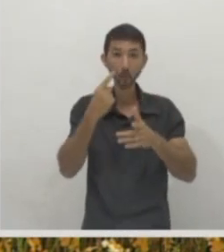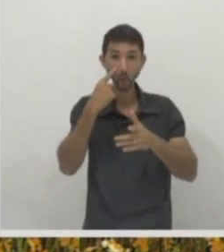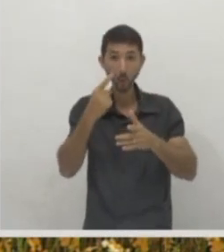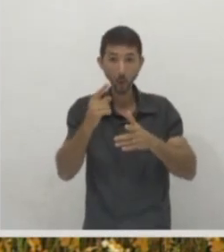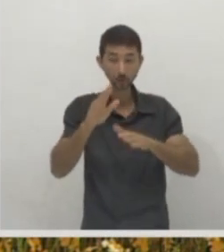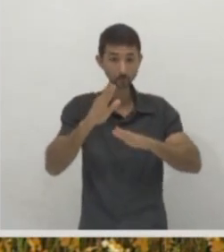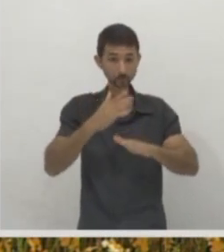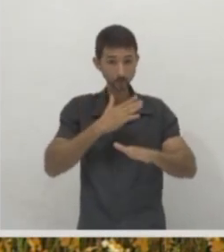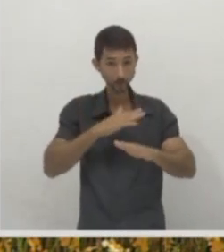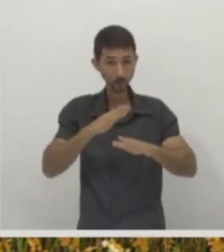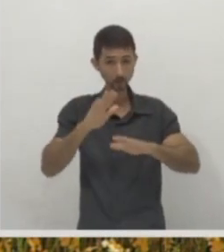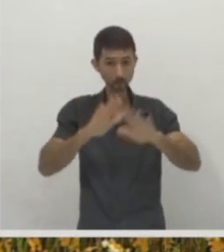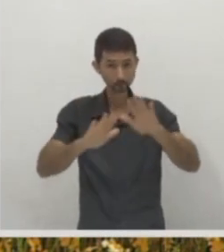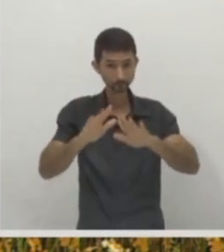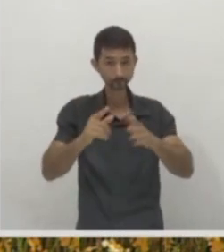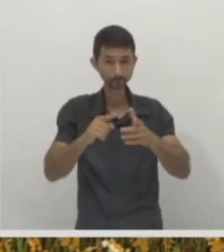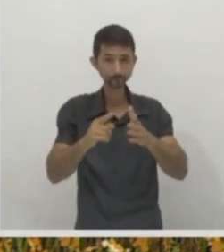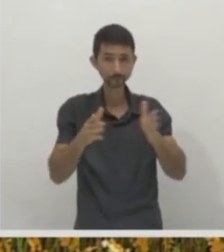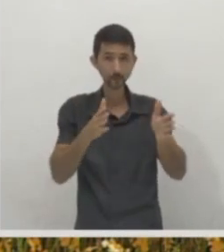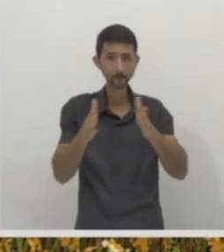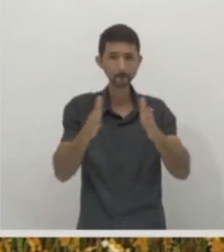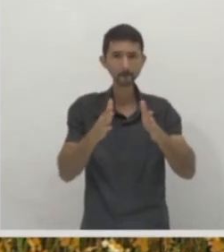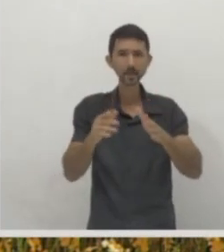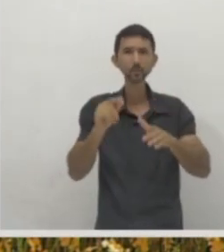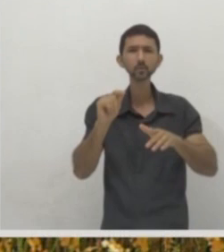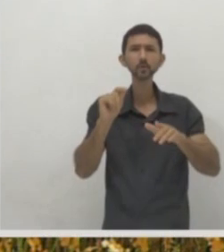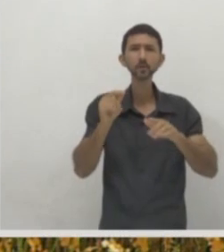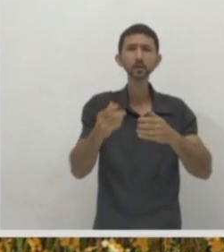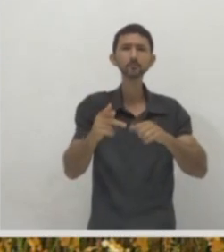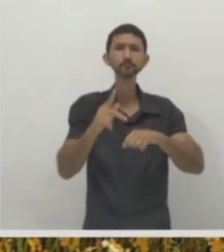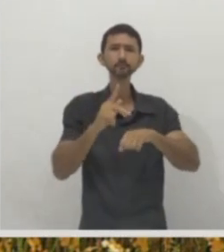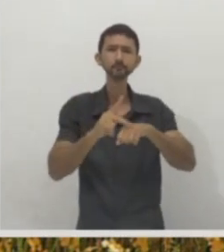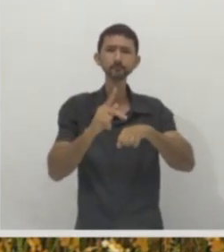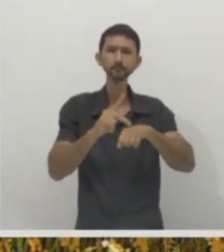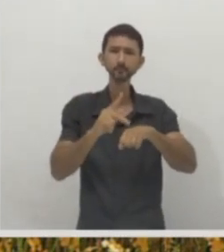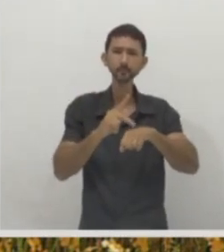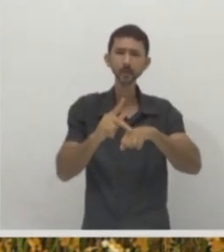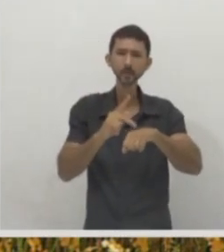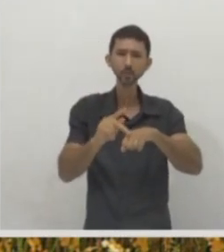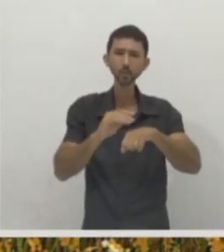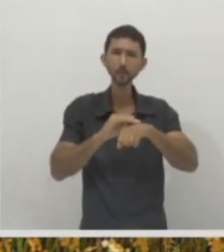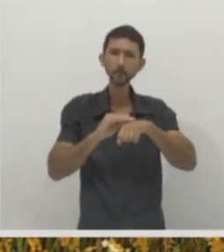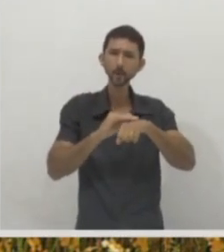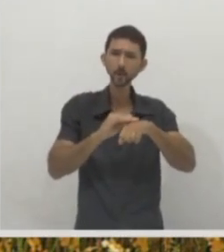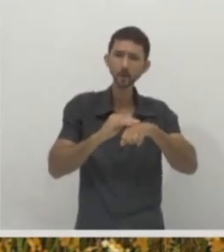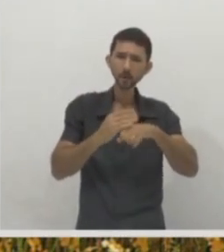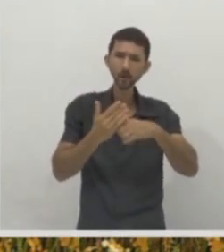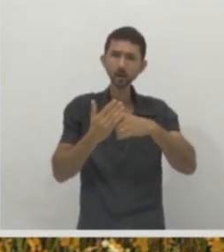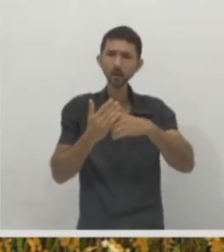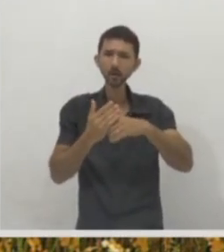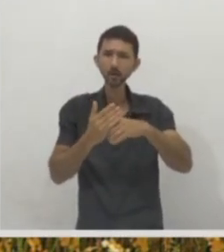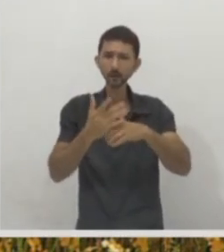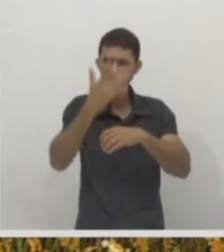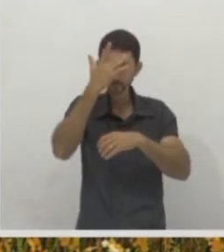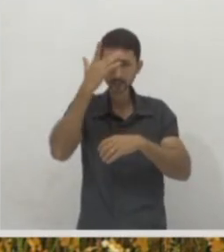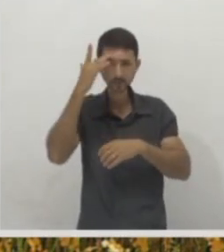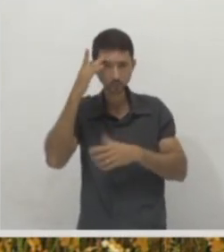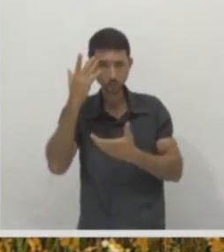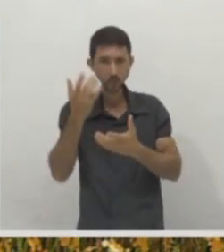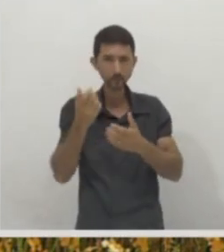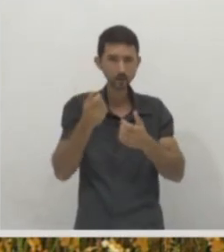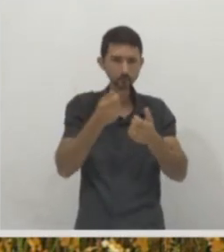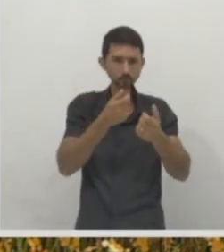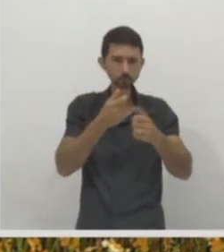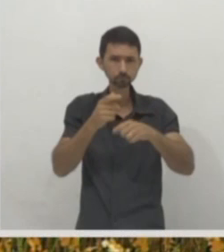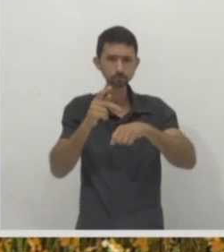cuidado. Ela é do período paleolítico, né, em que o ser humano vai caçar, pescar e